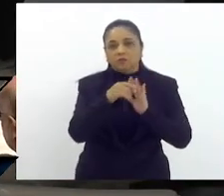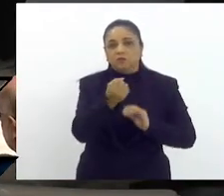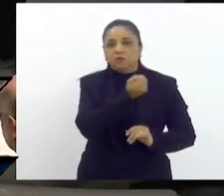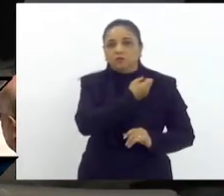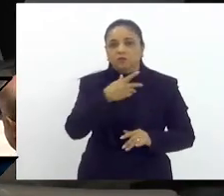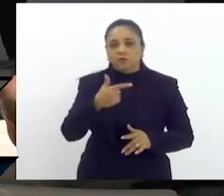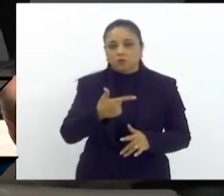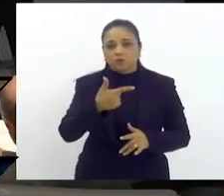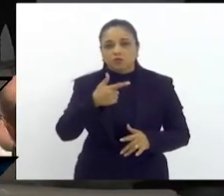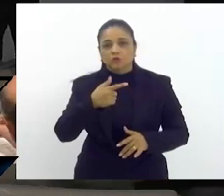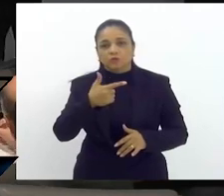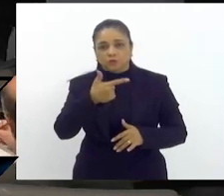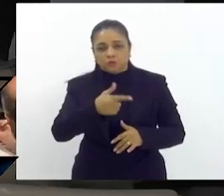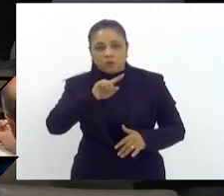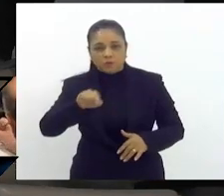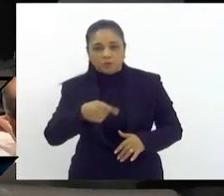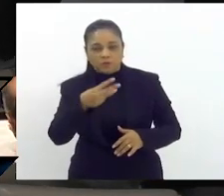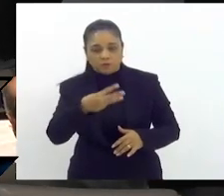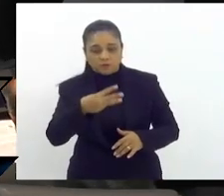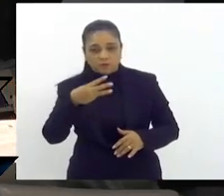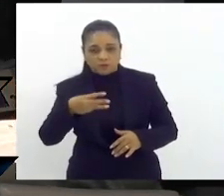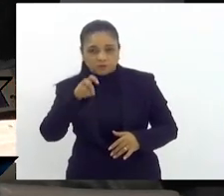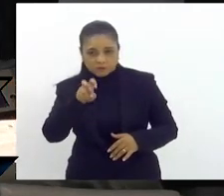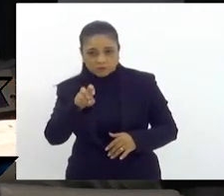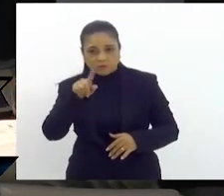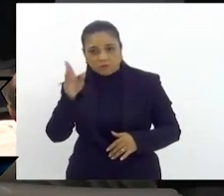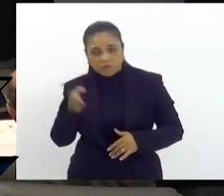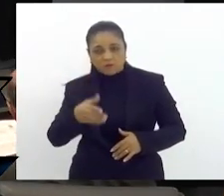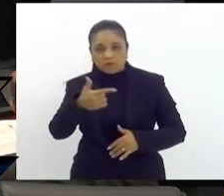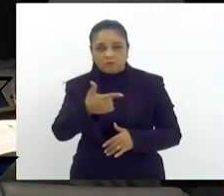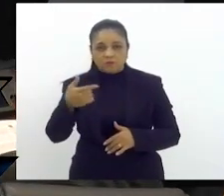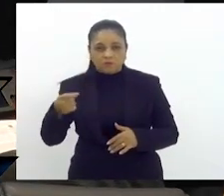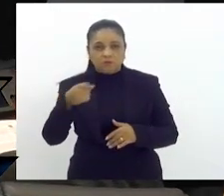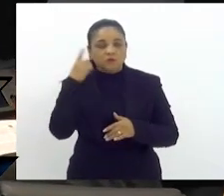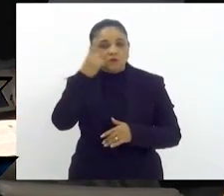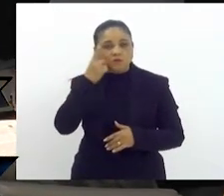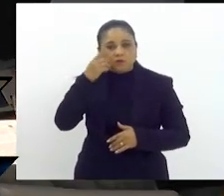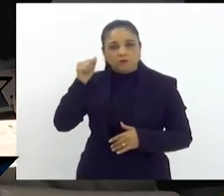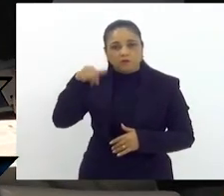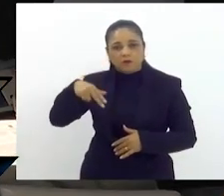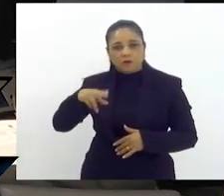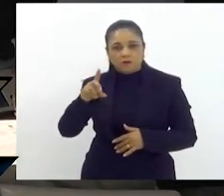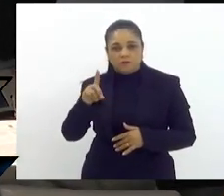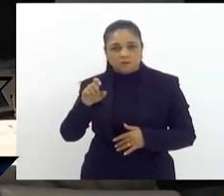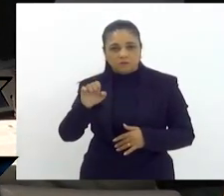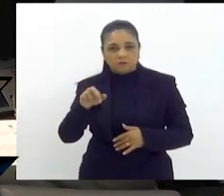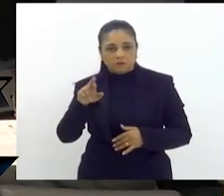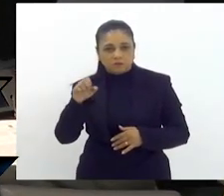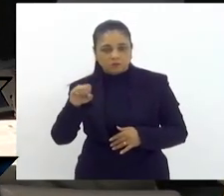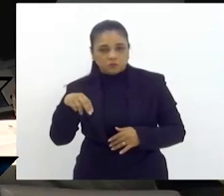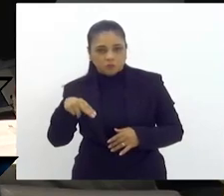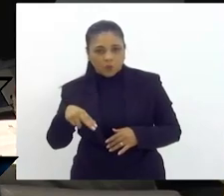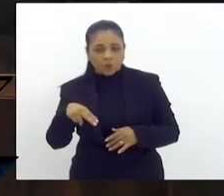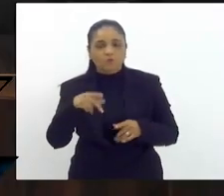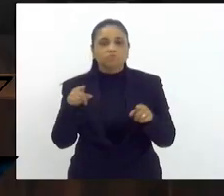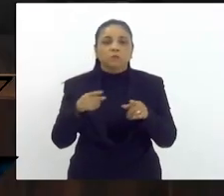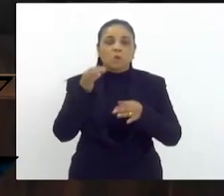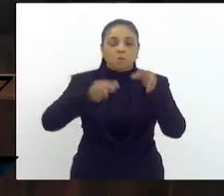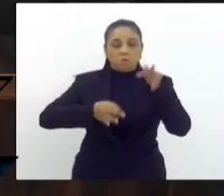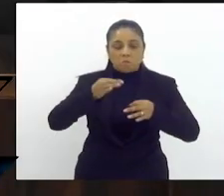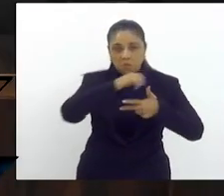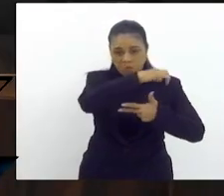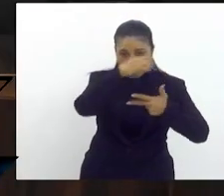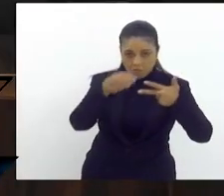número 2335 de 2020 de autoria do deputado Anderson Moraes que autorizo Poder Executivo